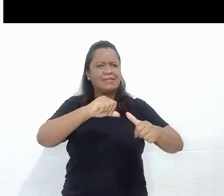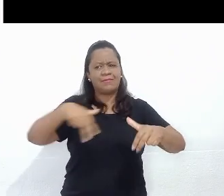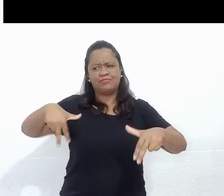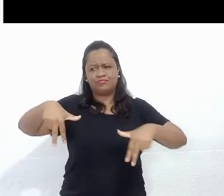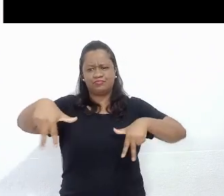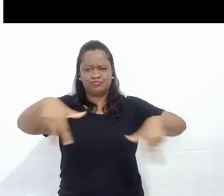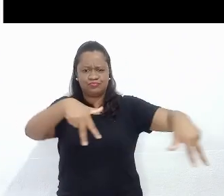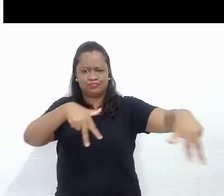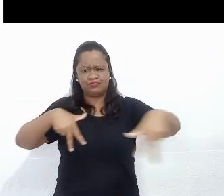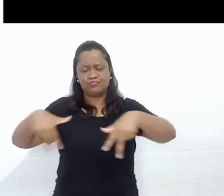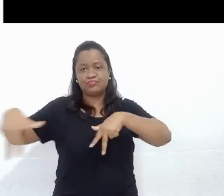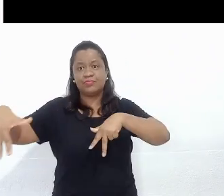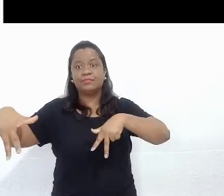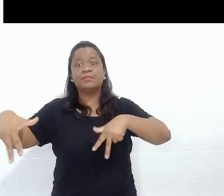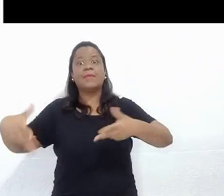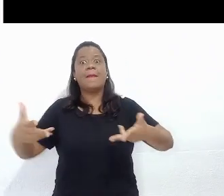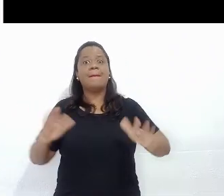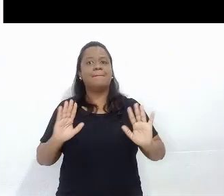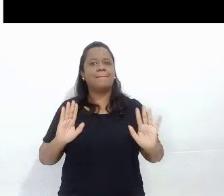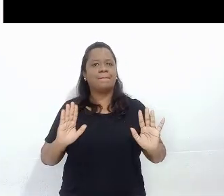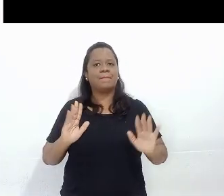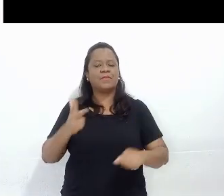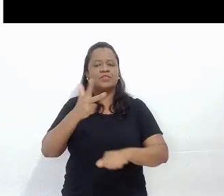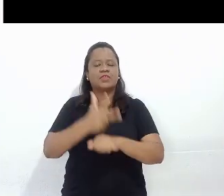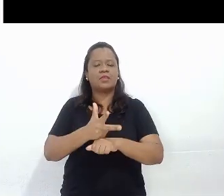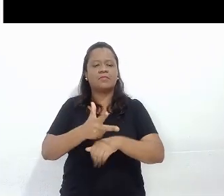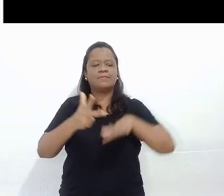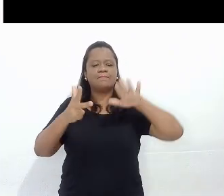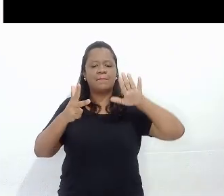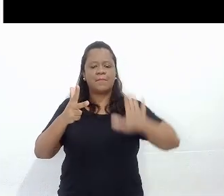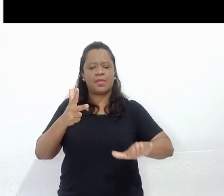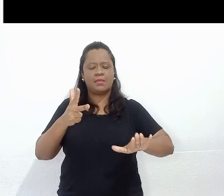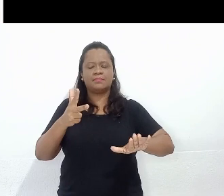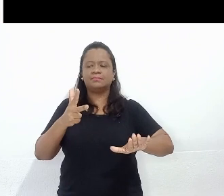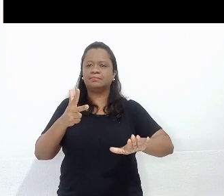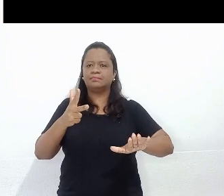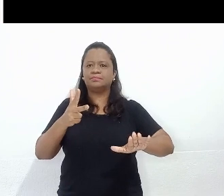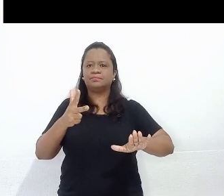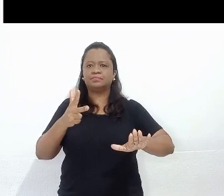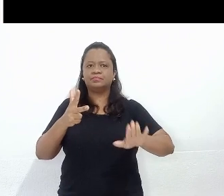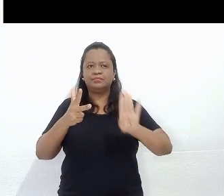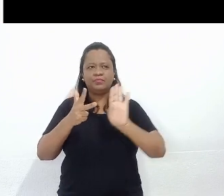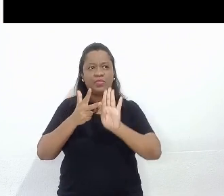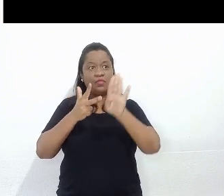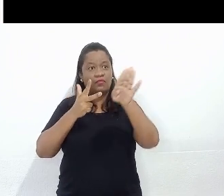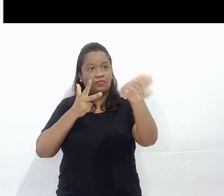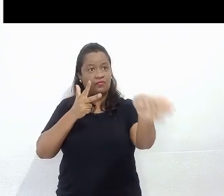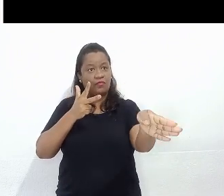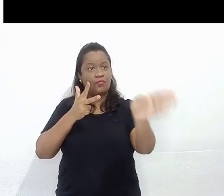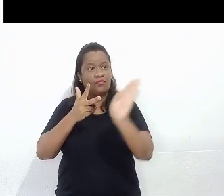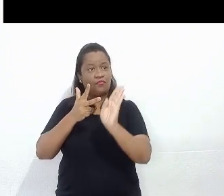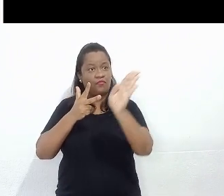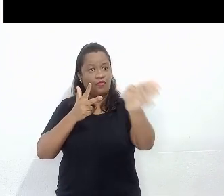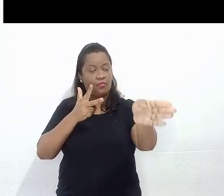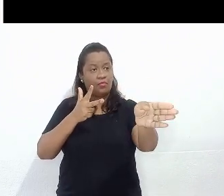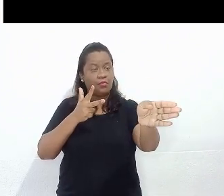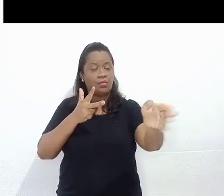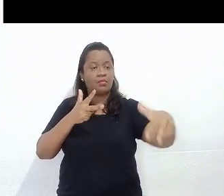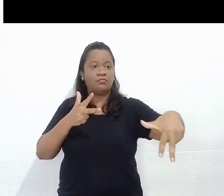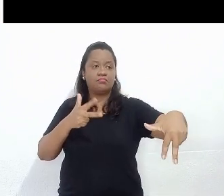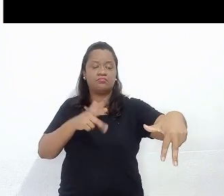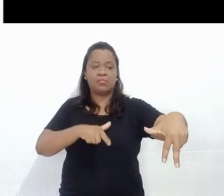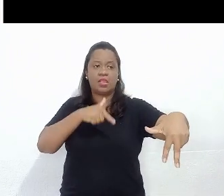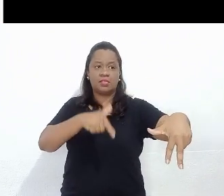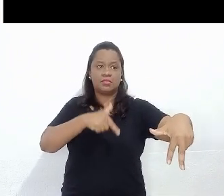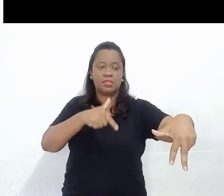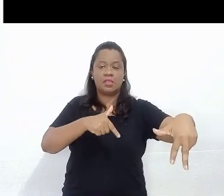movimenta também. Já uma câmera mais estática, ela já vai focar mais nas atuações dos atores, né,